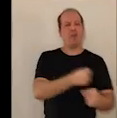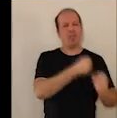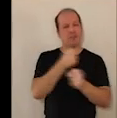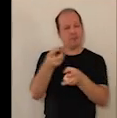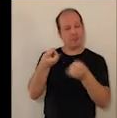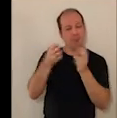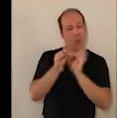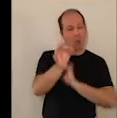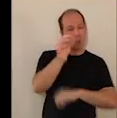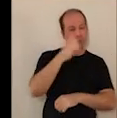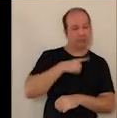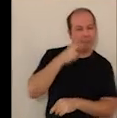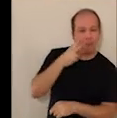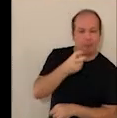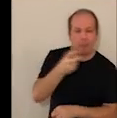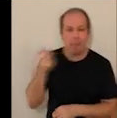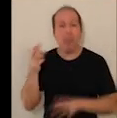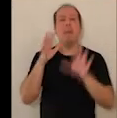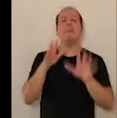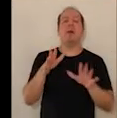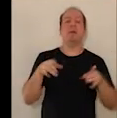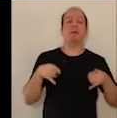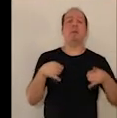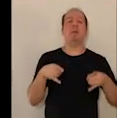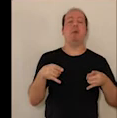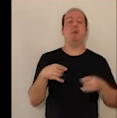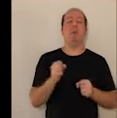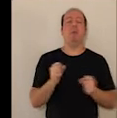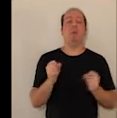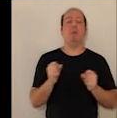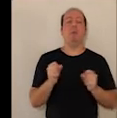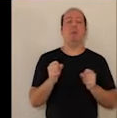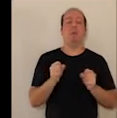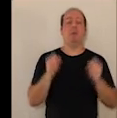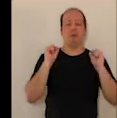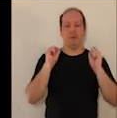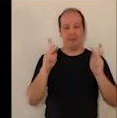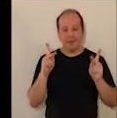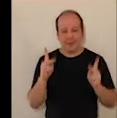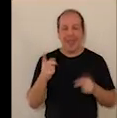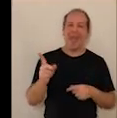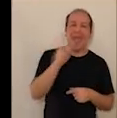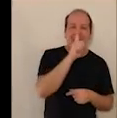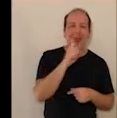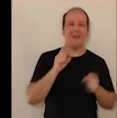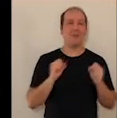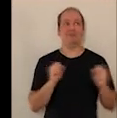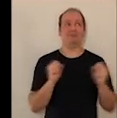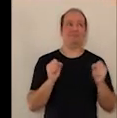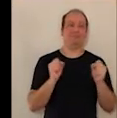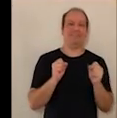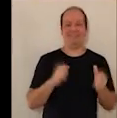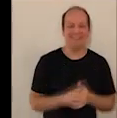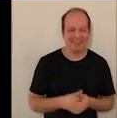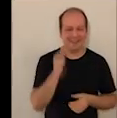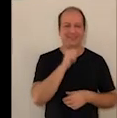longe. Depressa. Vai pra cama e fique gemendo. Logo mais. Ela é quem irá gemer. Quando eu